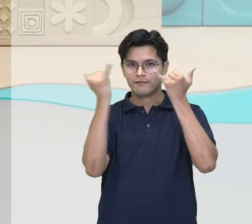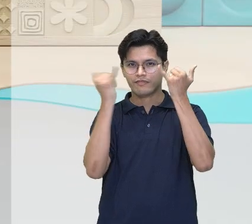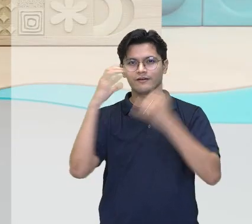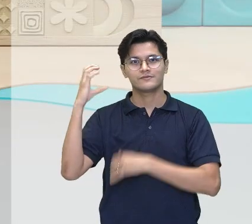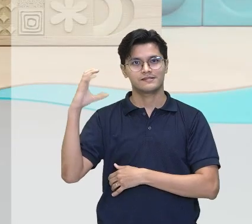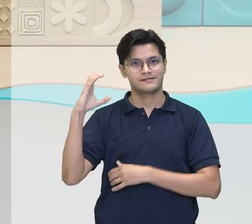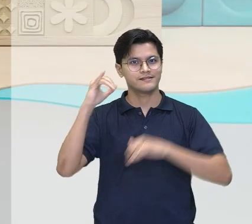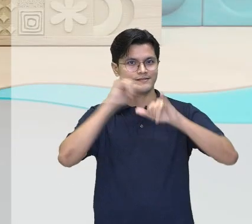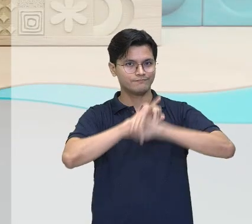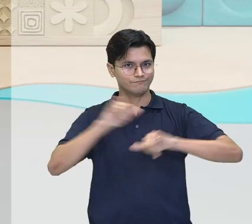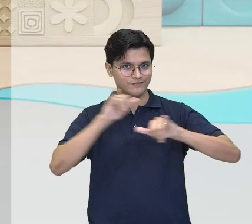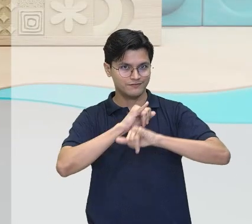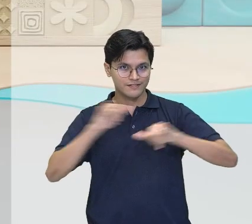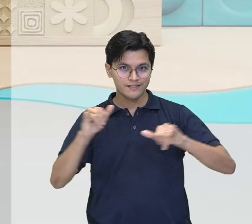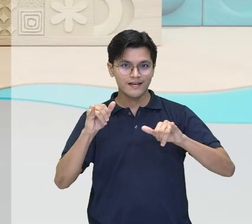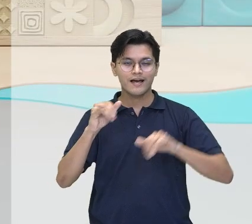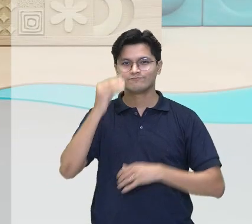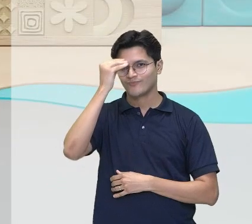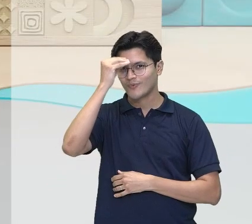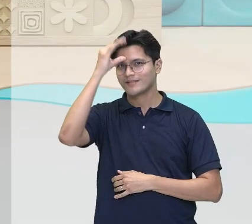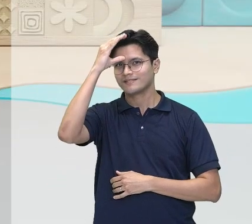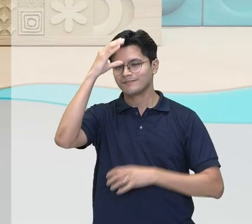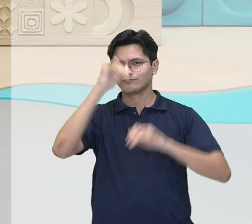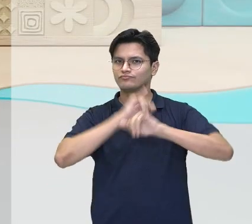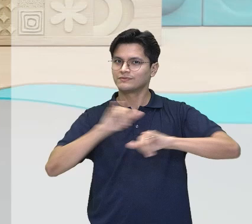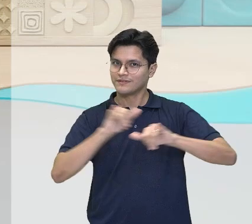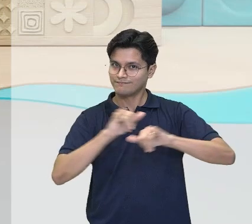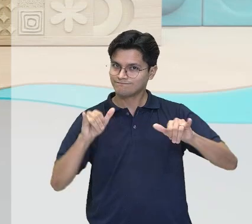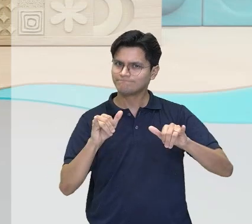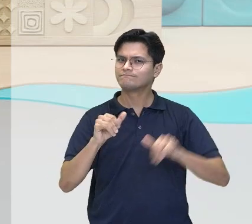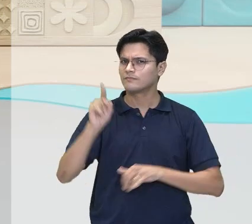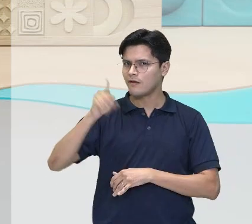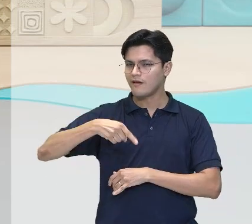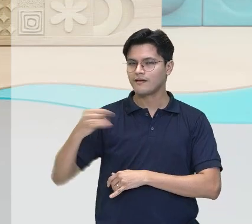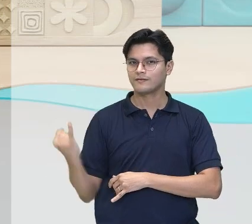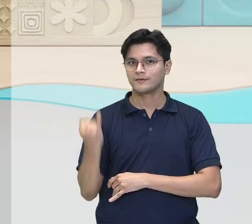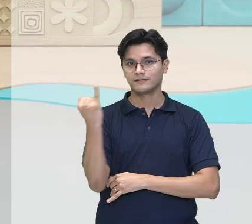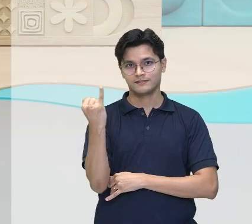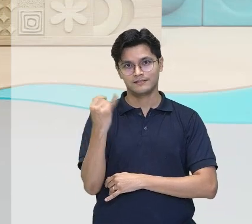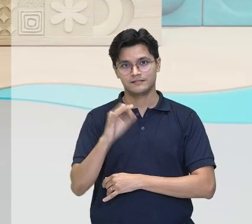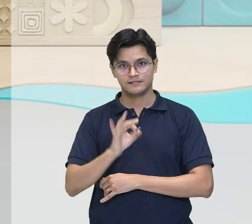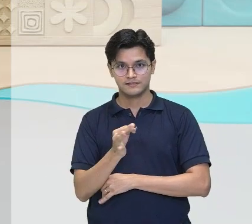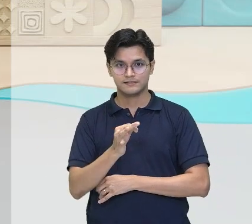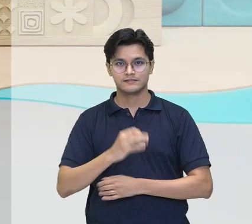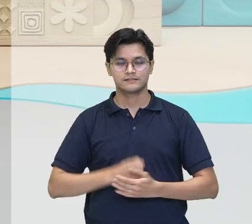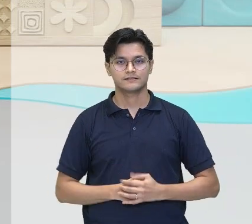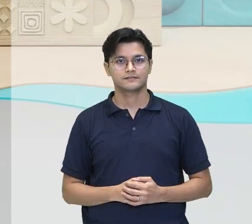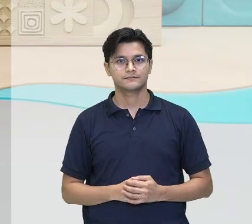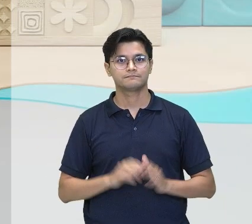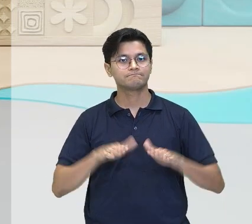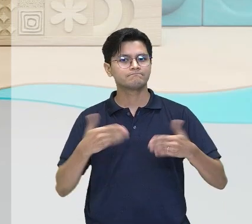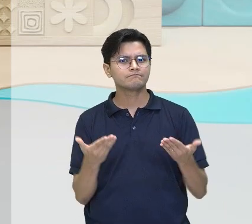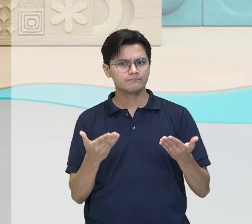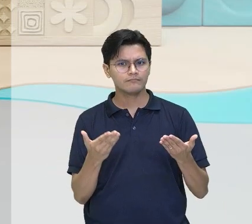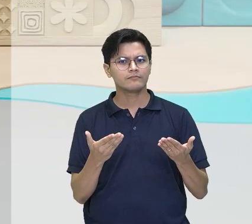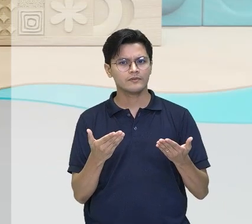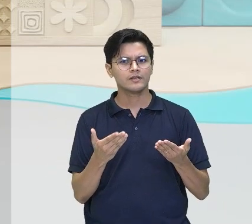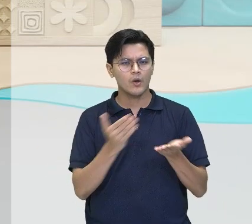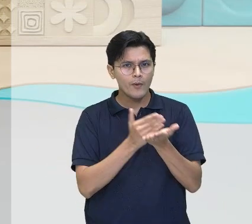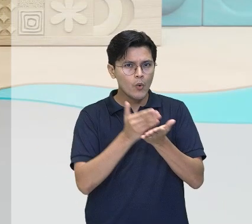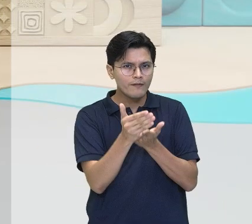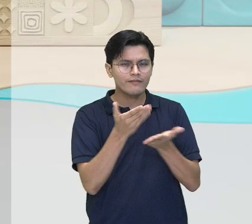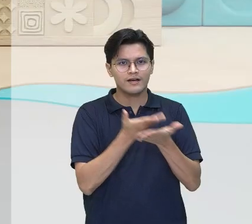divulgar conhecimento, que é muito importante. Para introduzir a nossa aula, eu já venho trazendo aqui